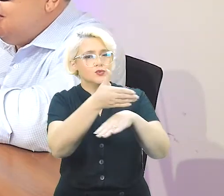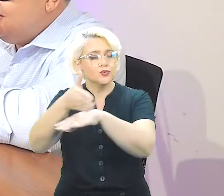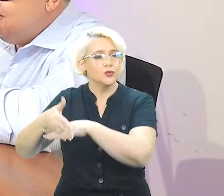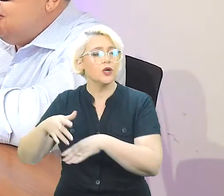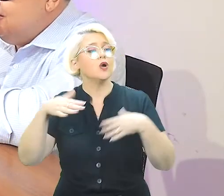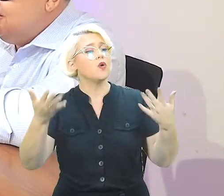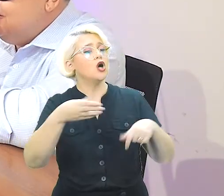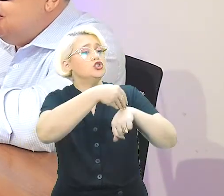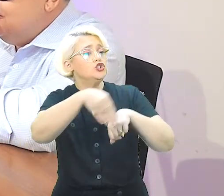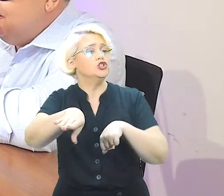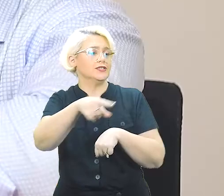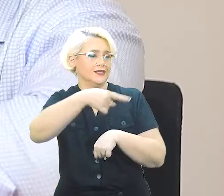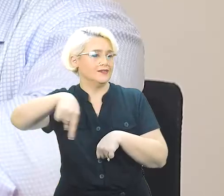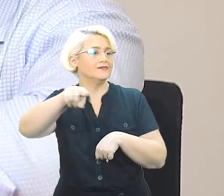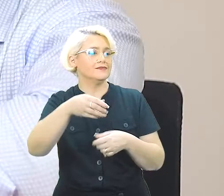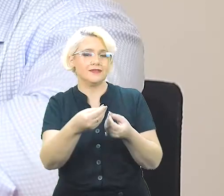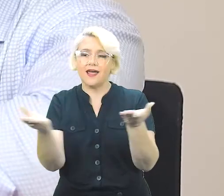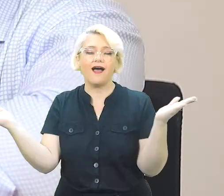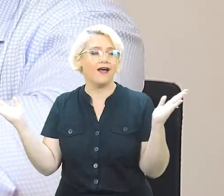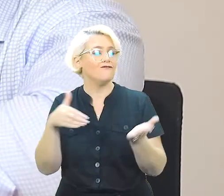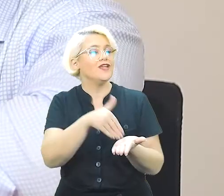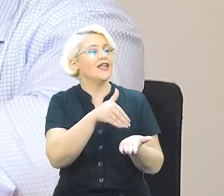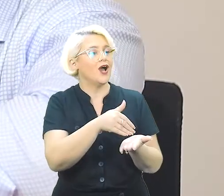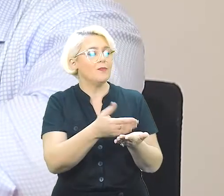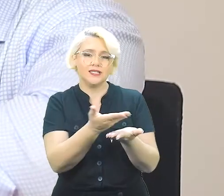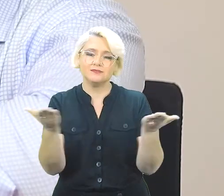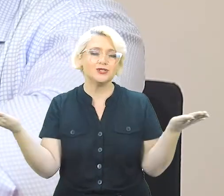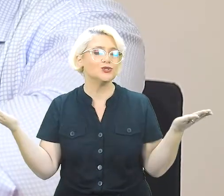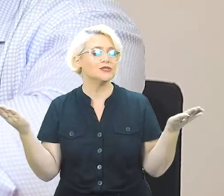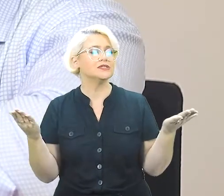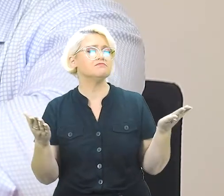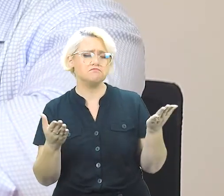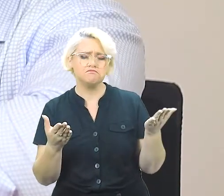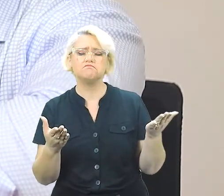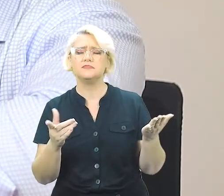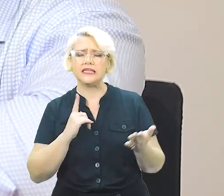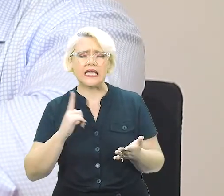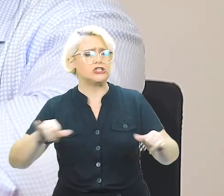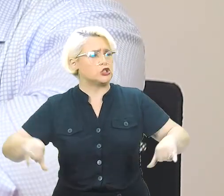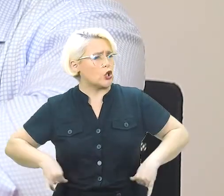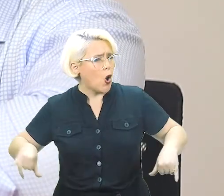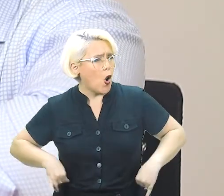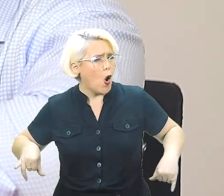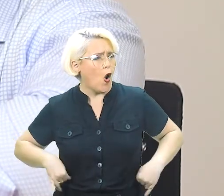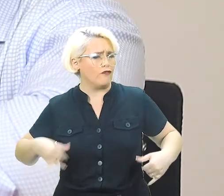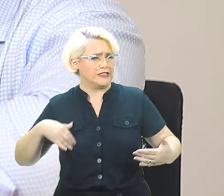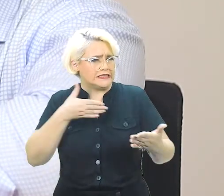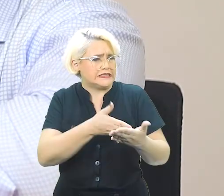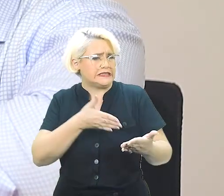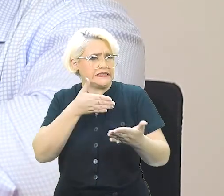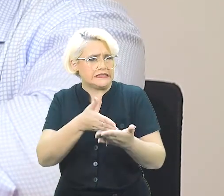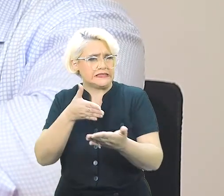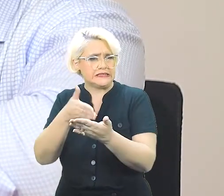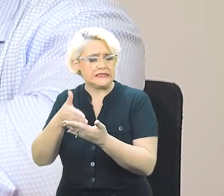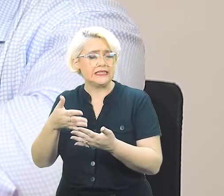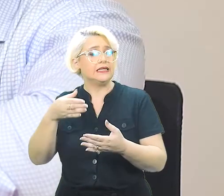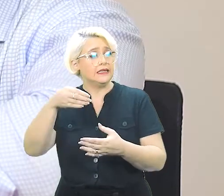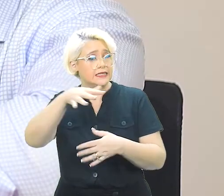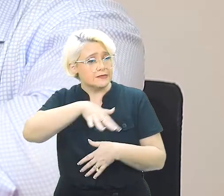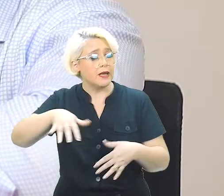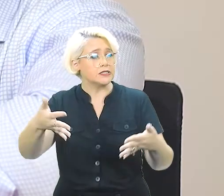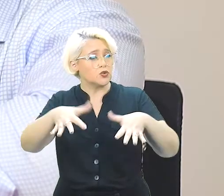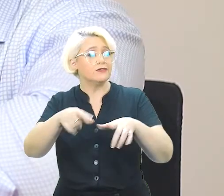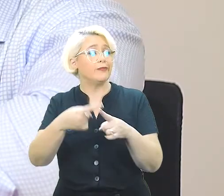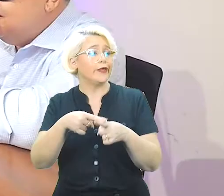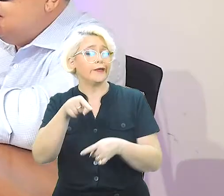é a mensagem que a senhora deixa agora no final, assim, para essas pessoas que muitas vezes sofrem tanto nesses espaços inclusivos, porque